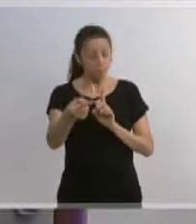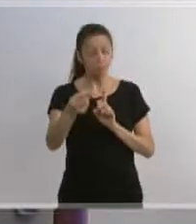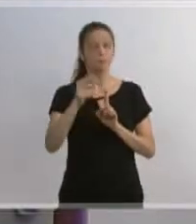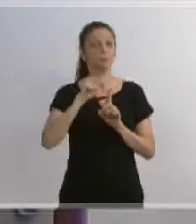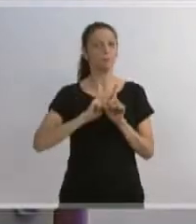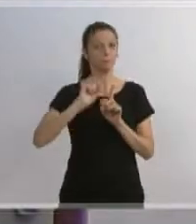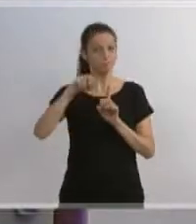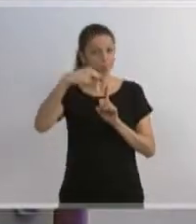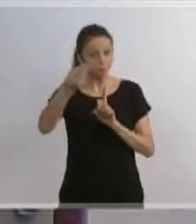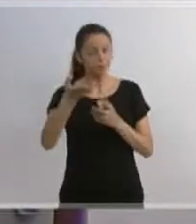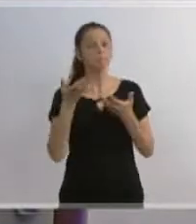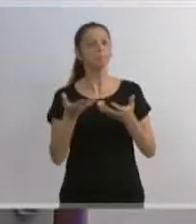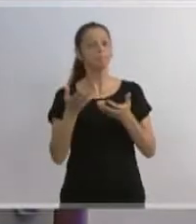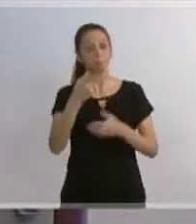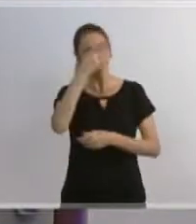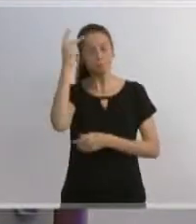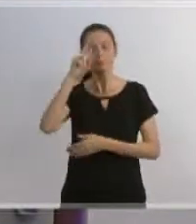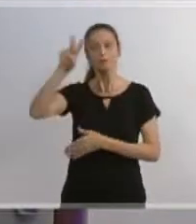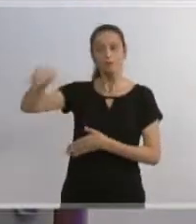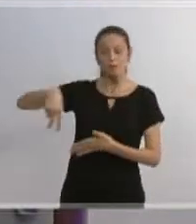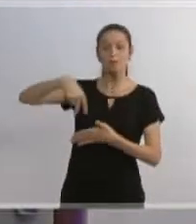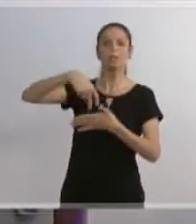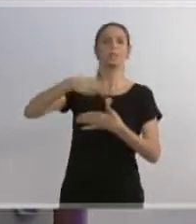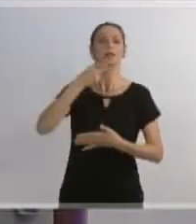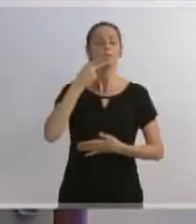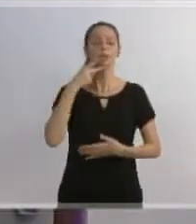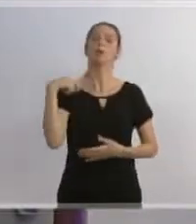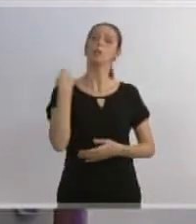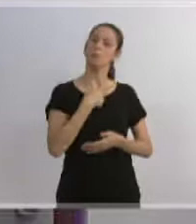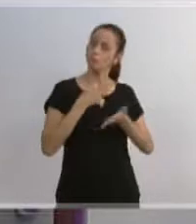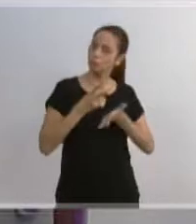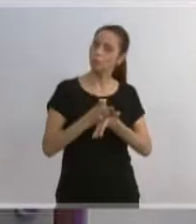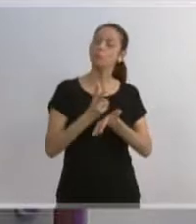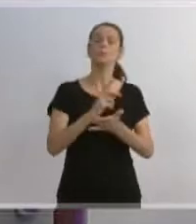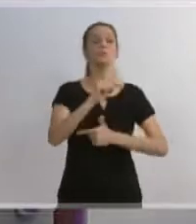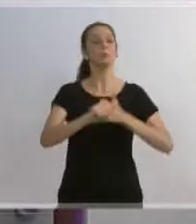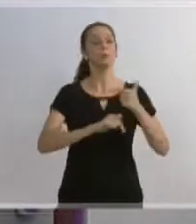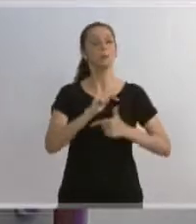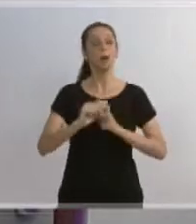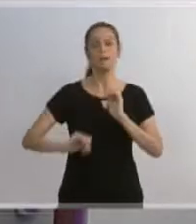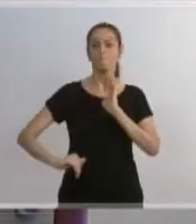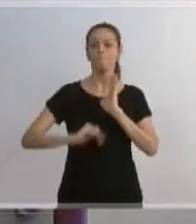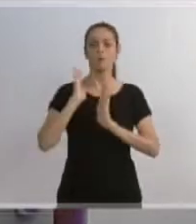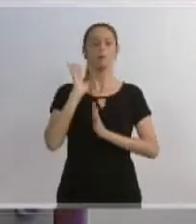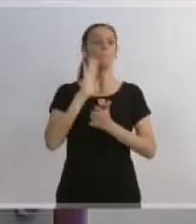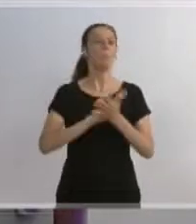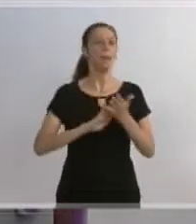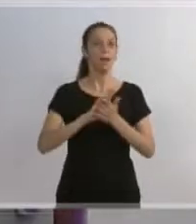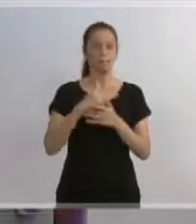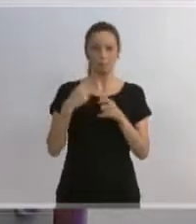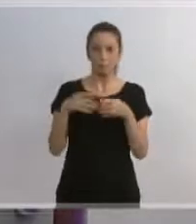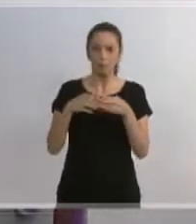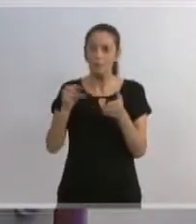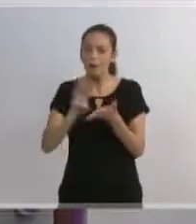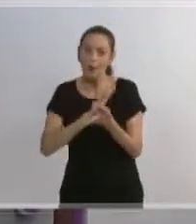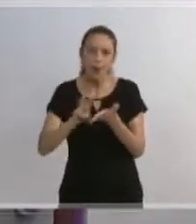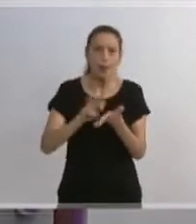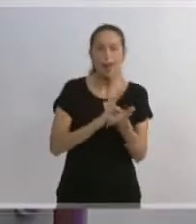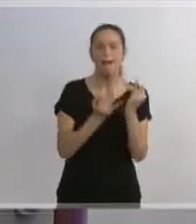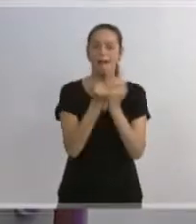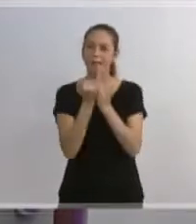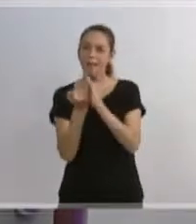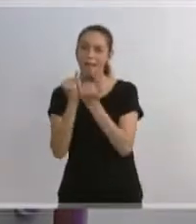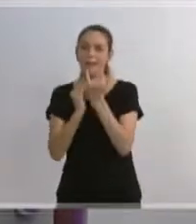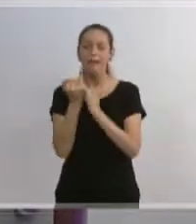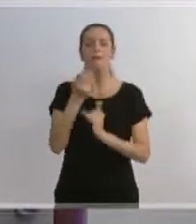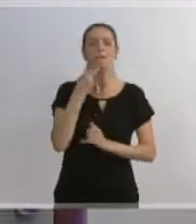e falassem, ó, continuamos trabalhando. Realmente, não fomos eliminados do serviço. Gostaria, como eles estão ali no WhatsApp, falando, escrevendo, que